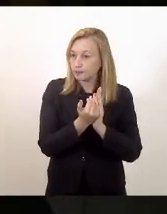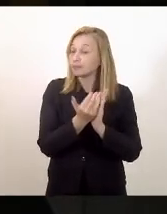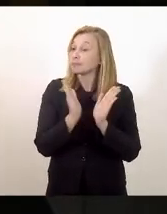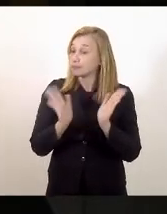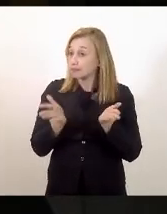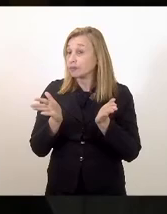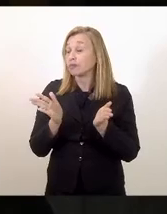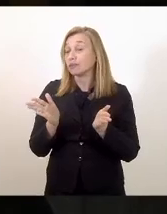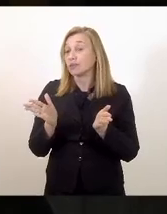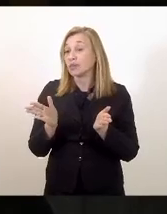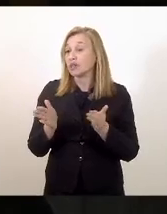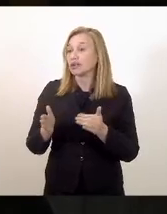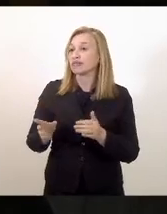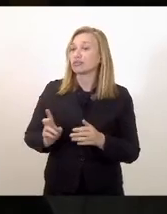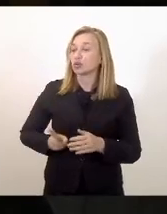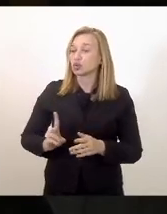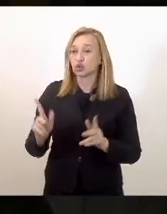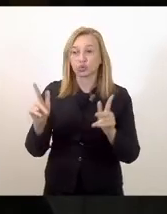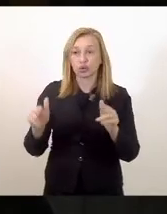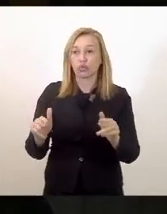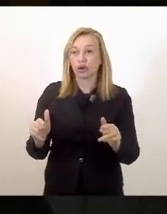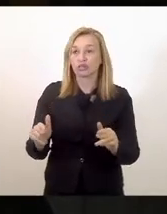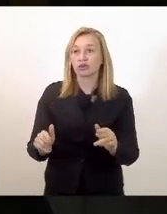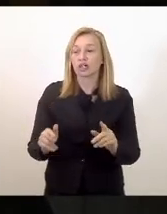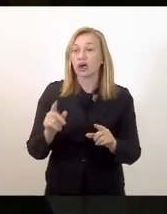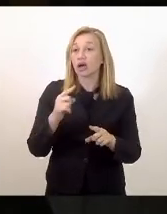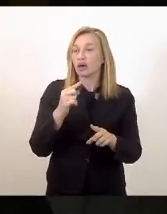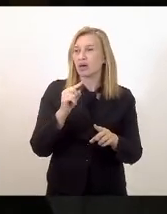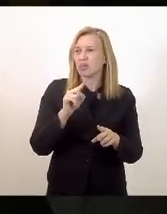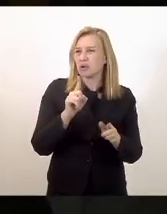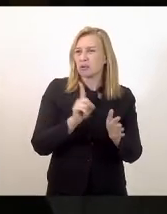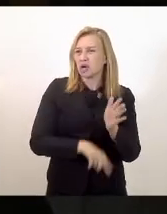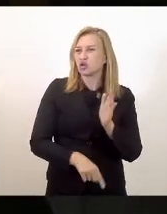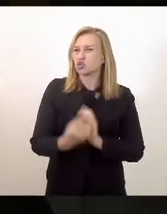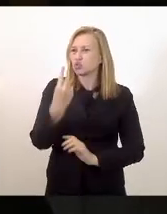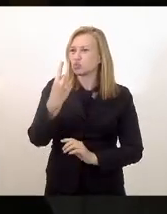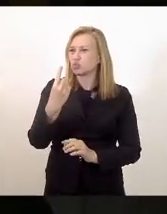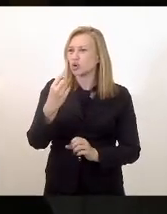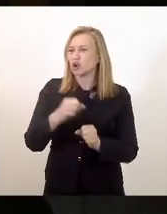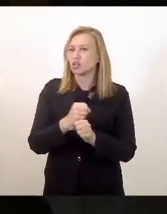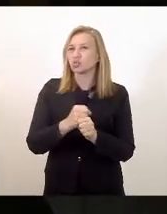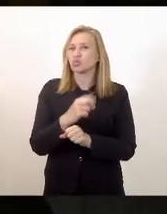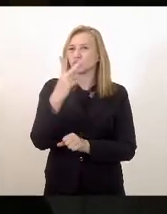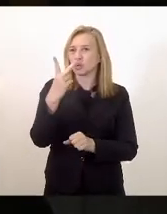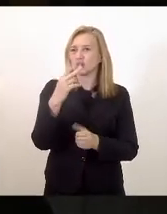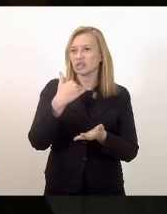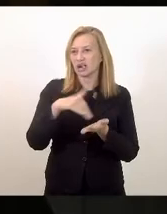vivido descontinuidade. Em menos de um ano, já foram dois secretários.